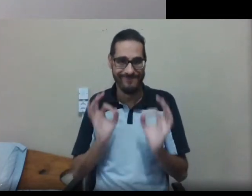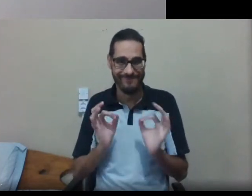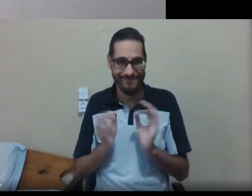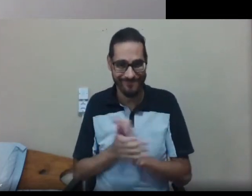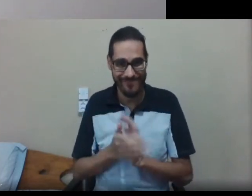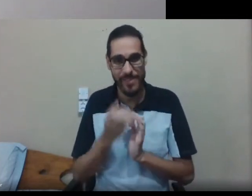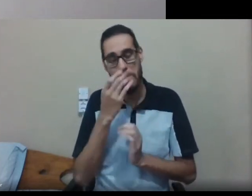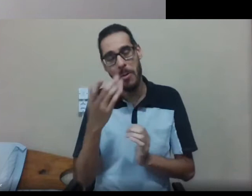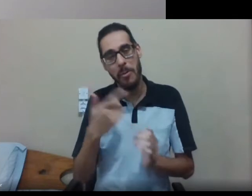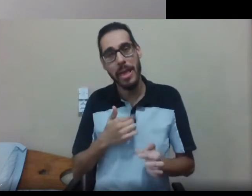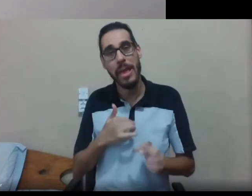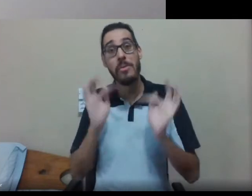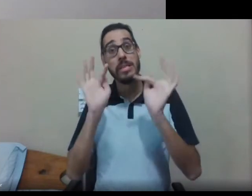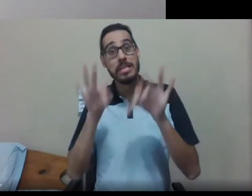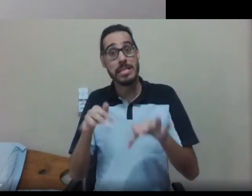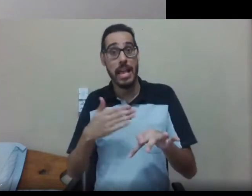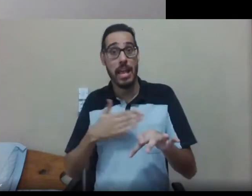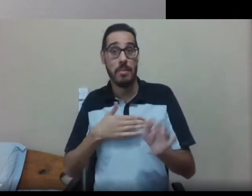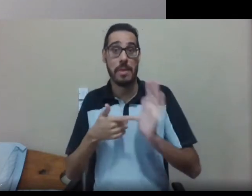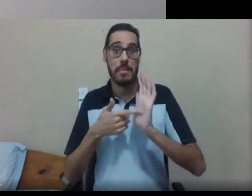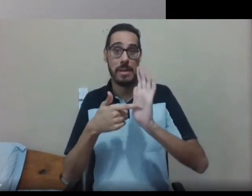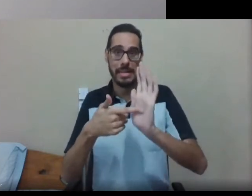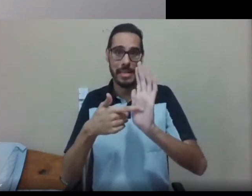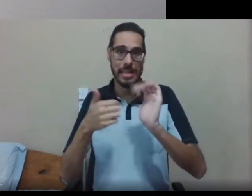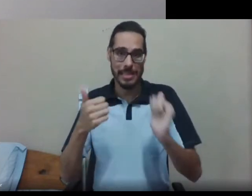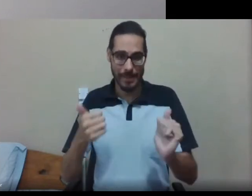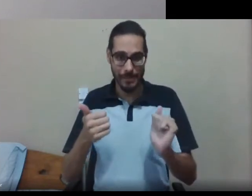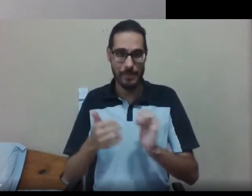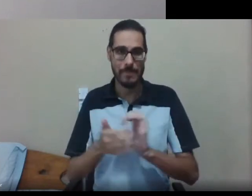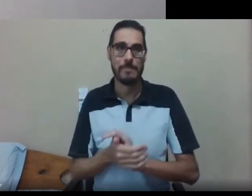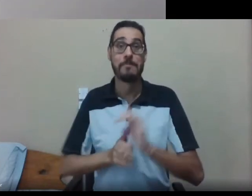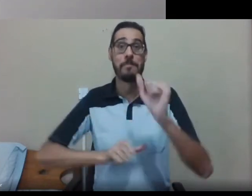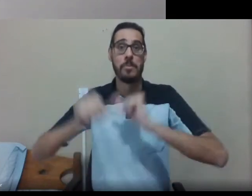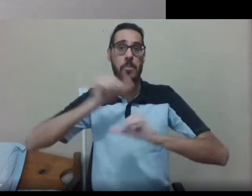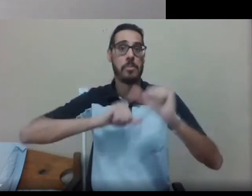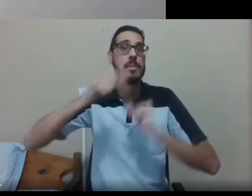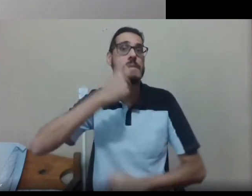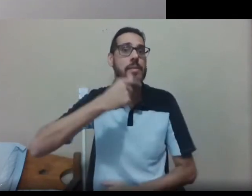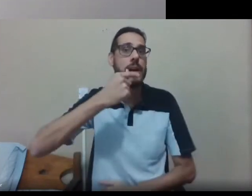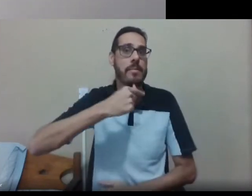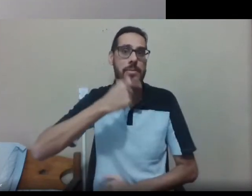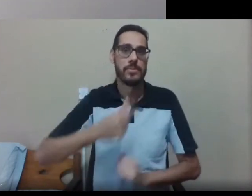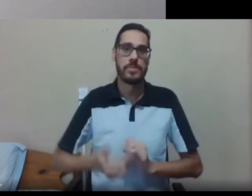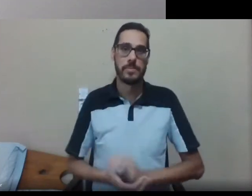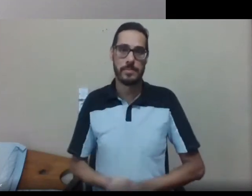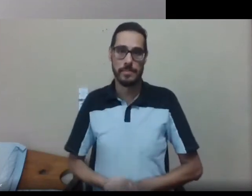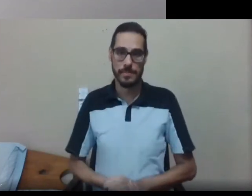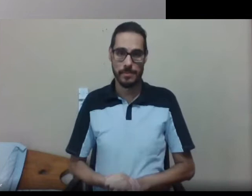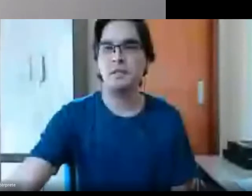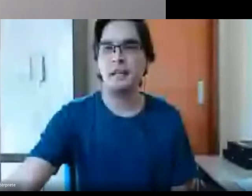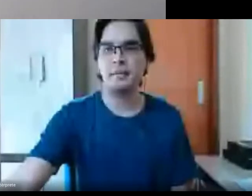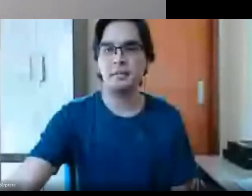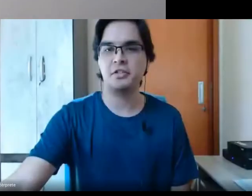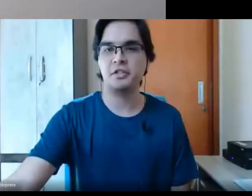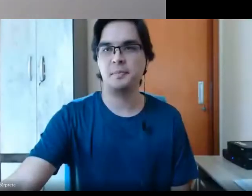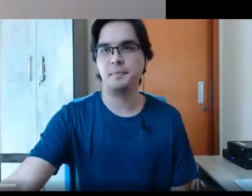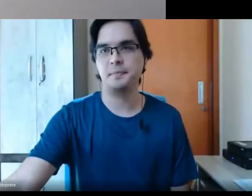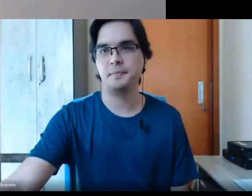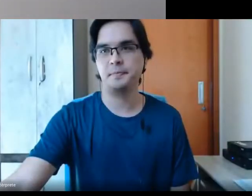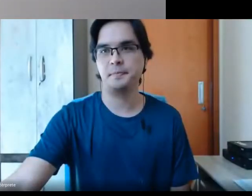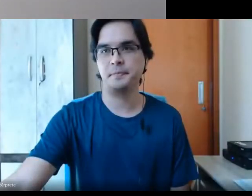Eu abro também, não sei, Maria Angélica, se você quer colocar alguma coisa, quer fazer alguma